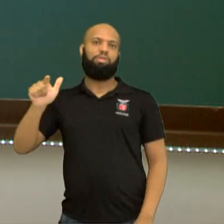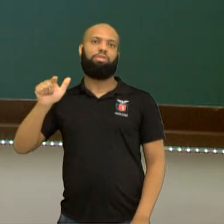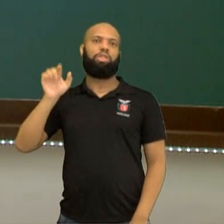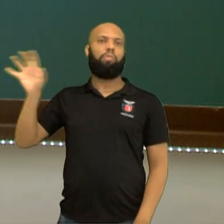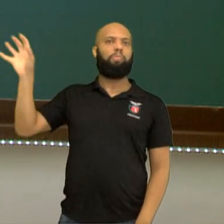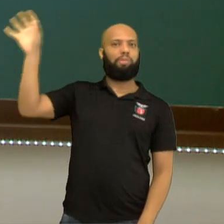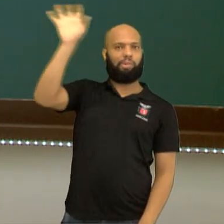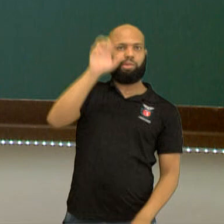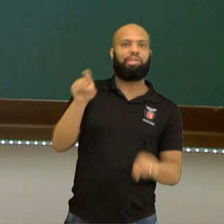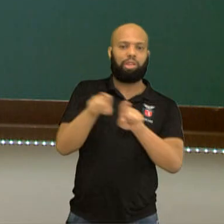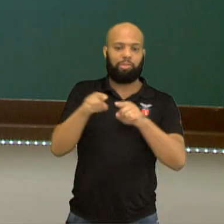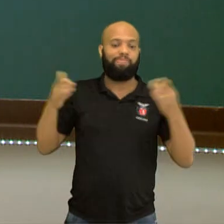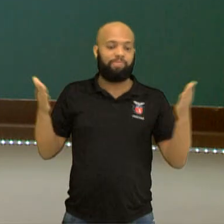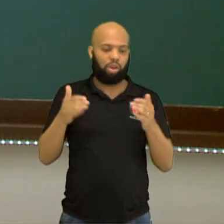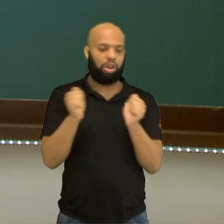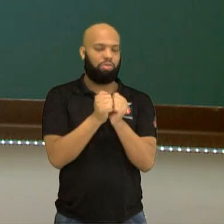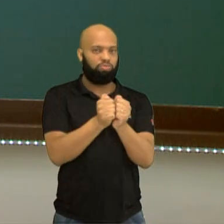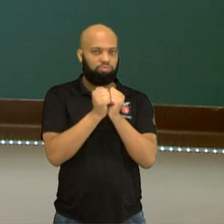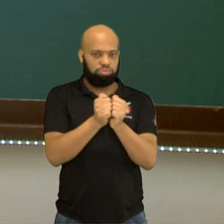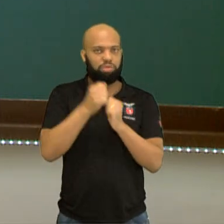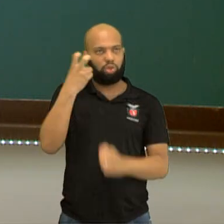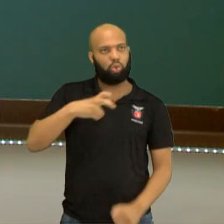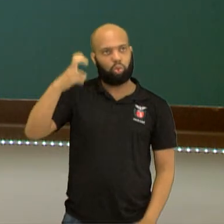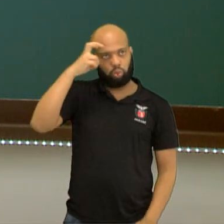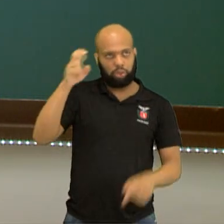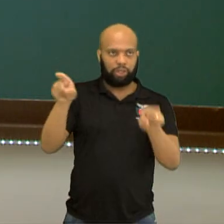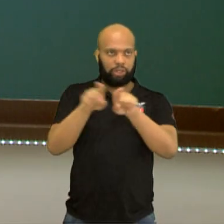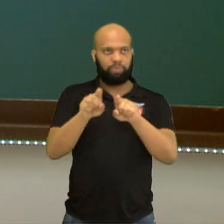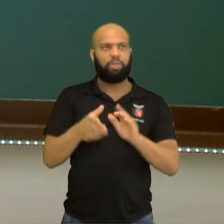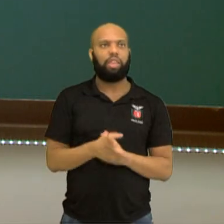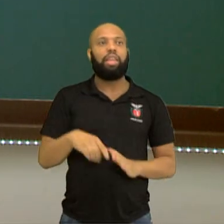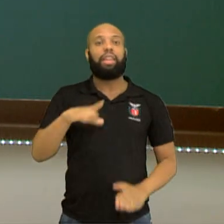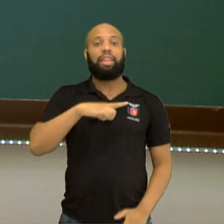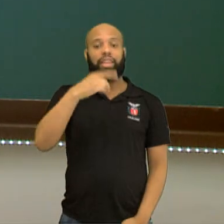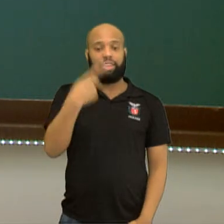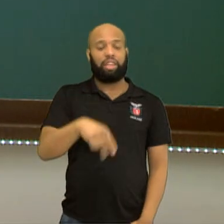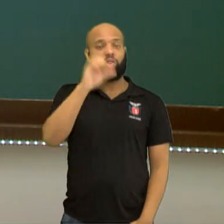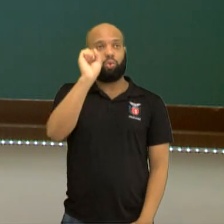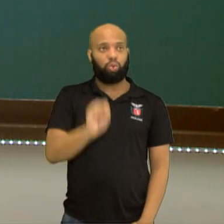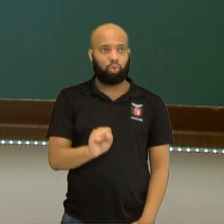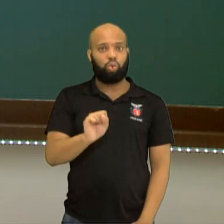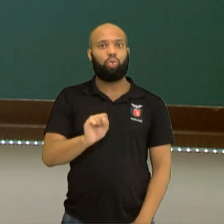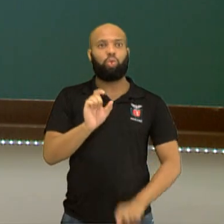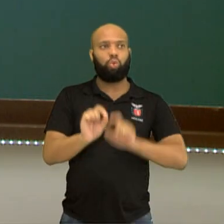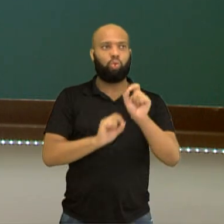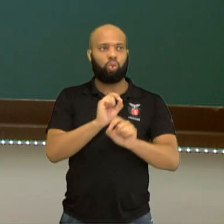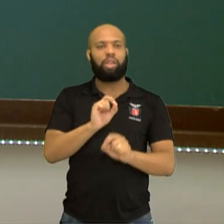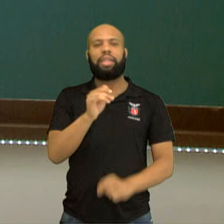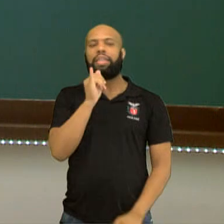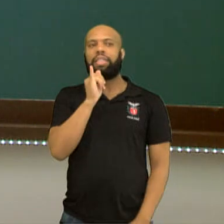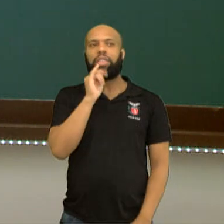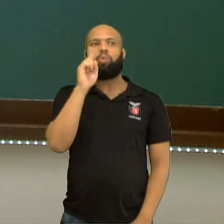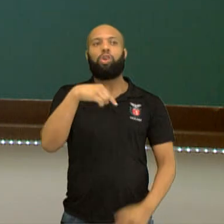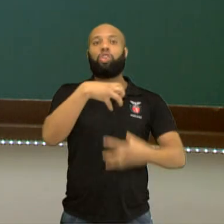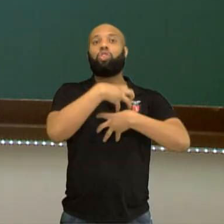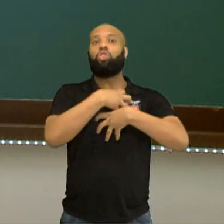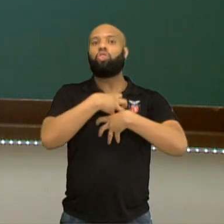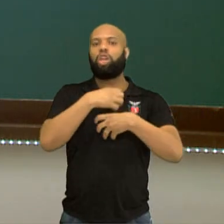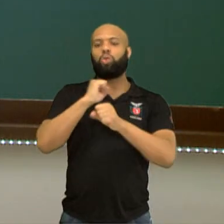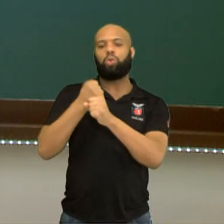partes e que hoje faz parte da cultura, né? Nós temos na região Sul, por exemplo, o estilo